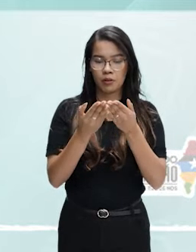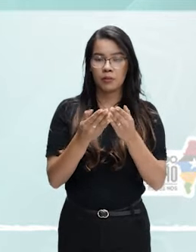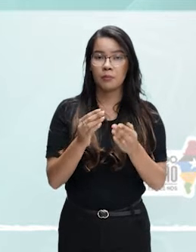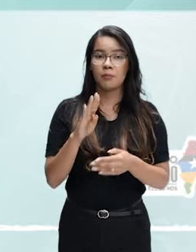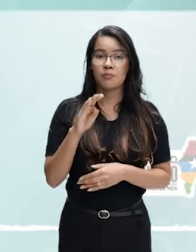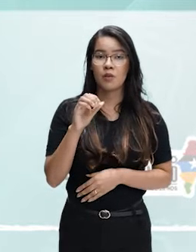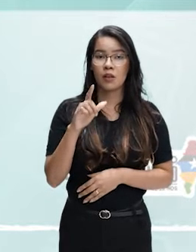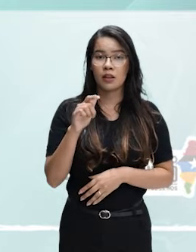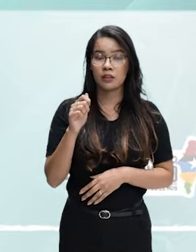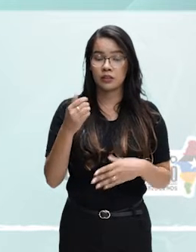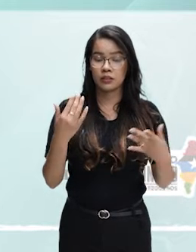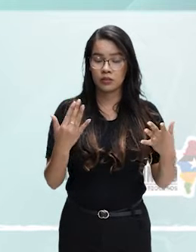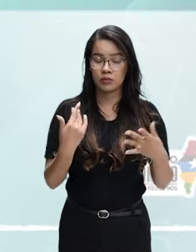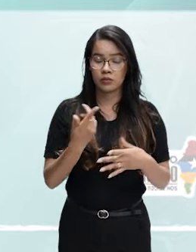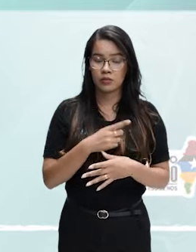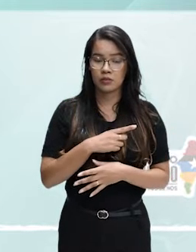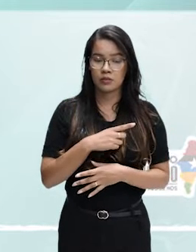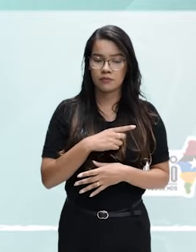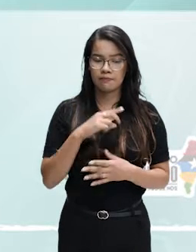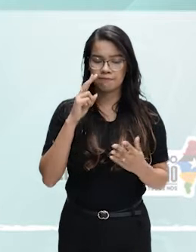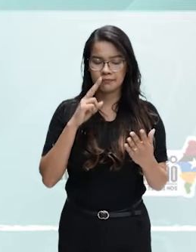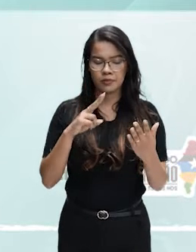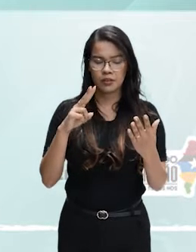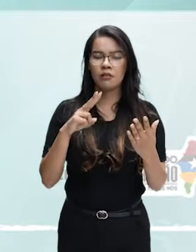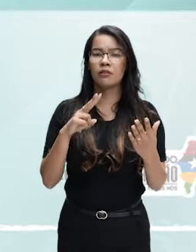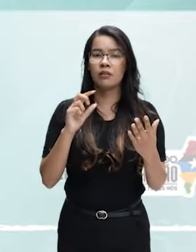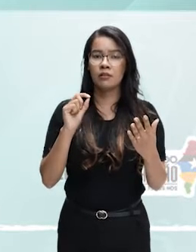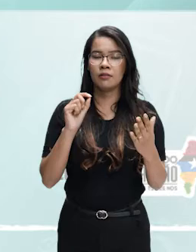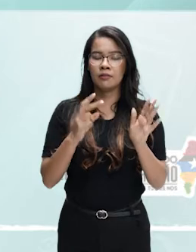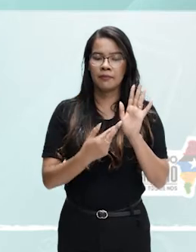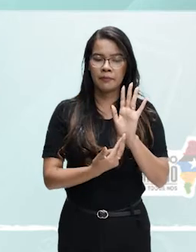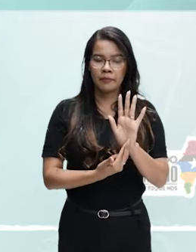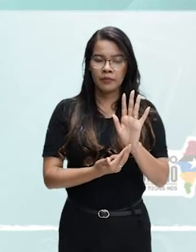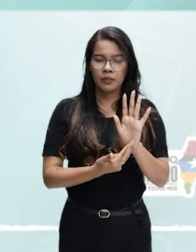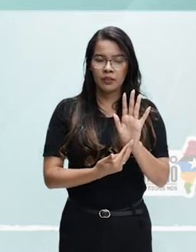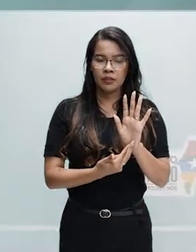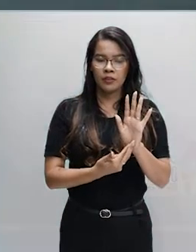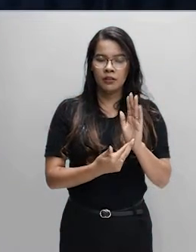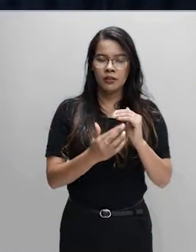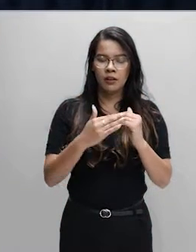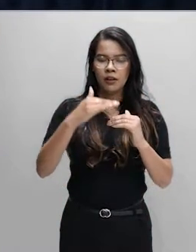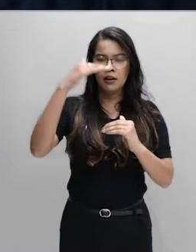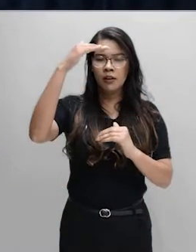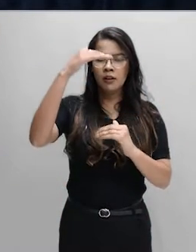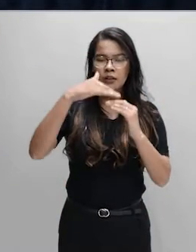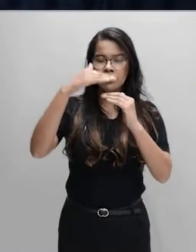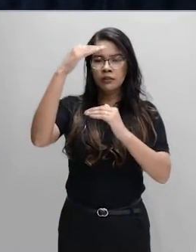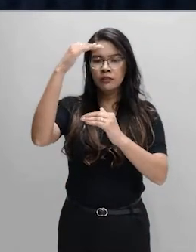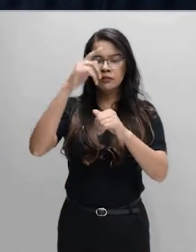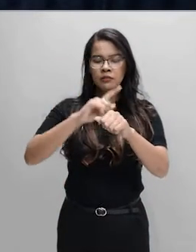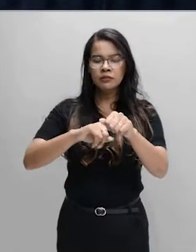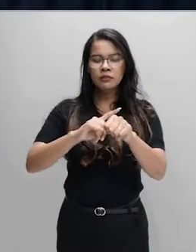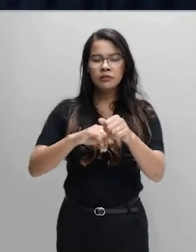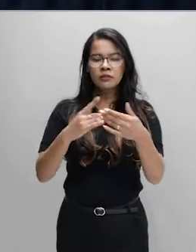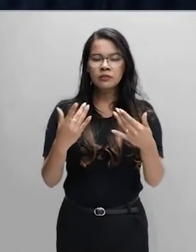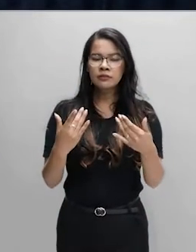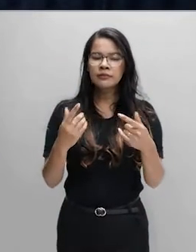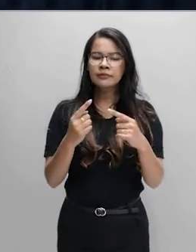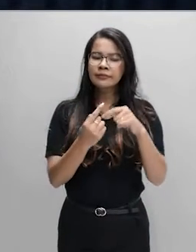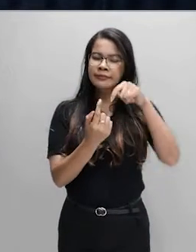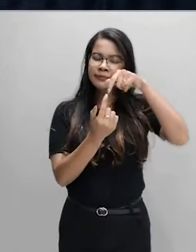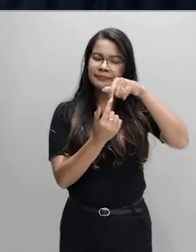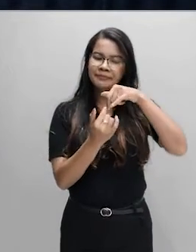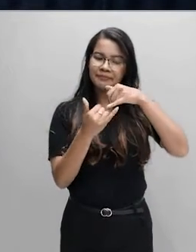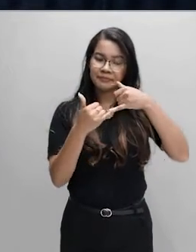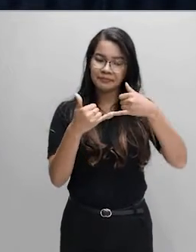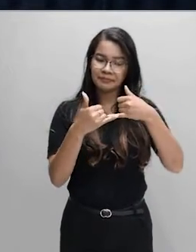nesse gráfico aí, que é um gráfico que representa a altura em função do tempo. Então, no eixo vertical tem